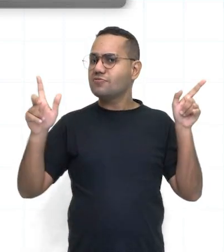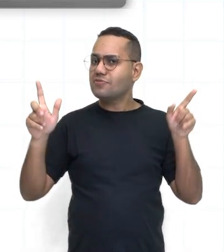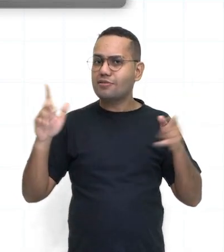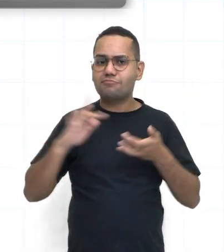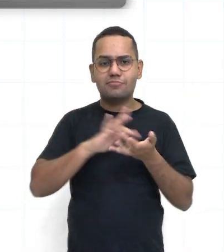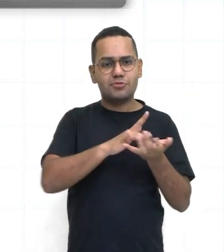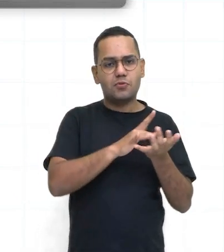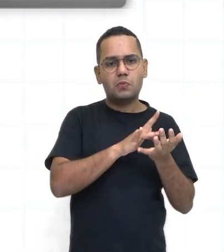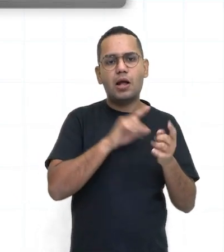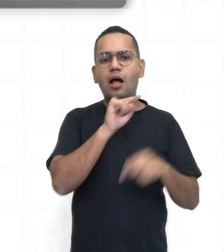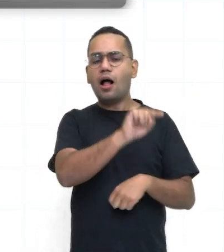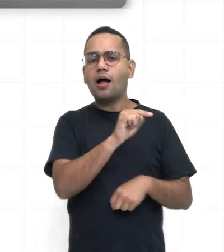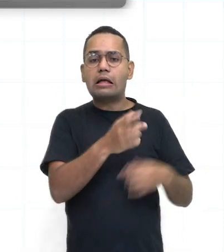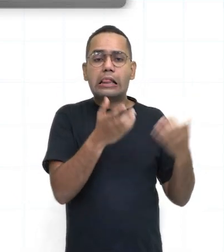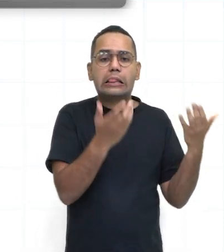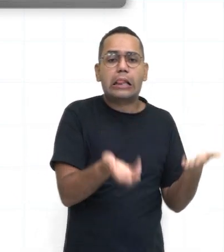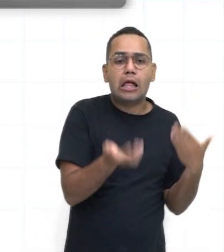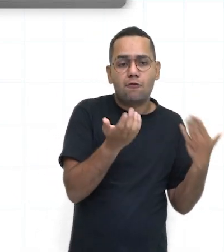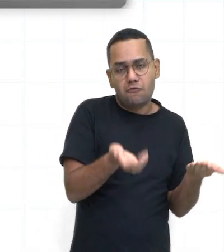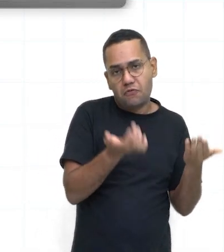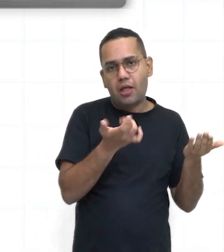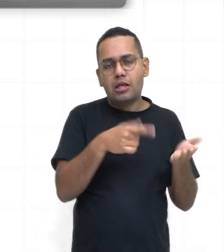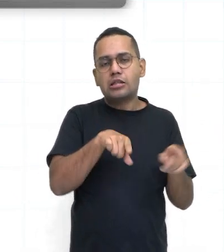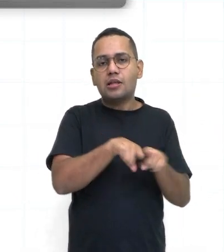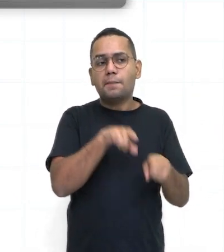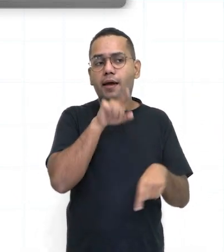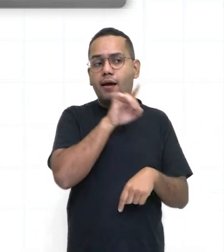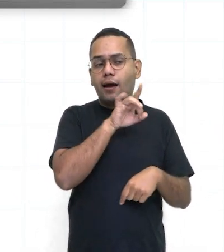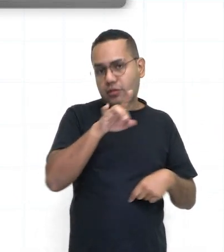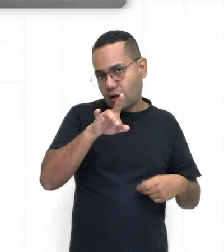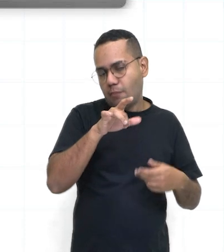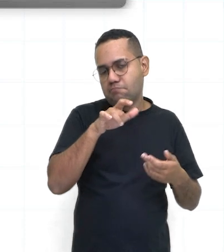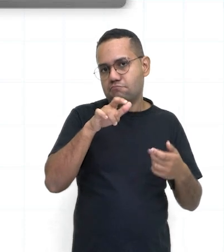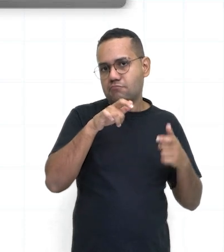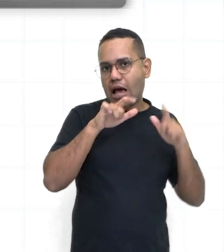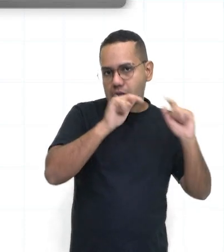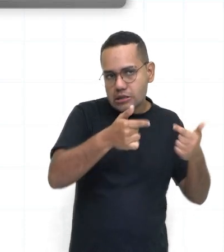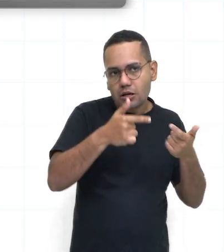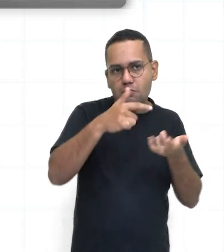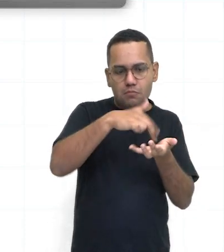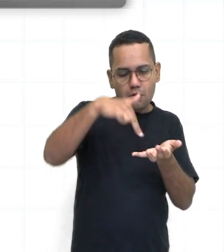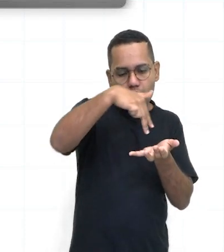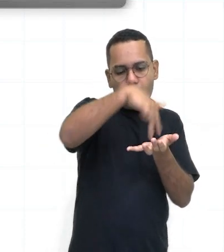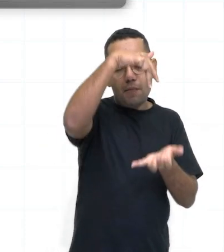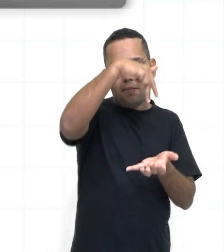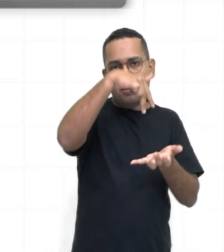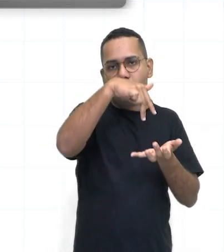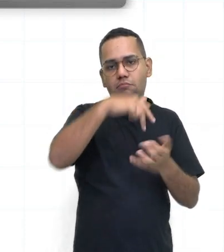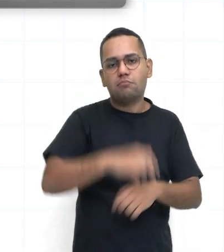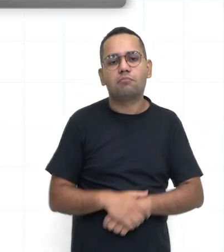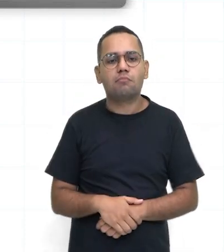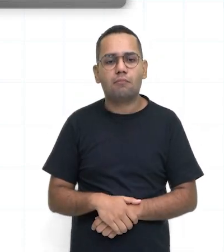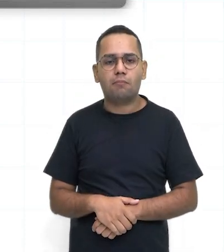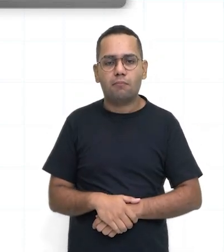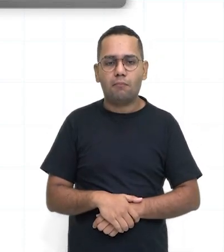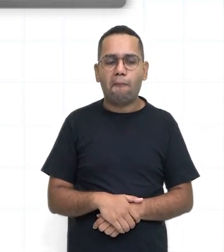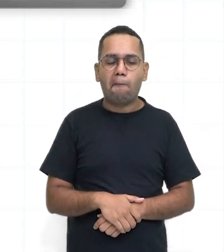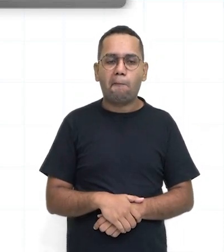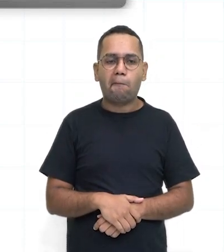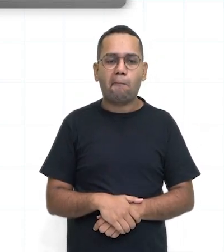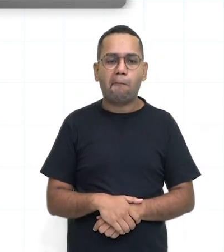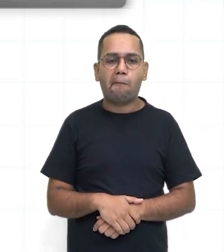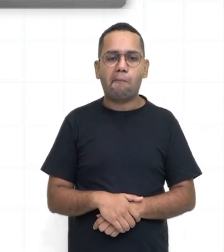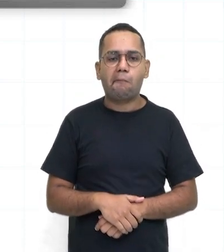a leveza e o afastamento do solo. Expressão emocional. O foco está em